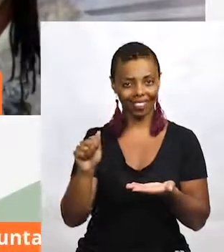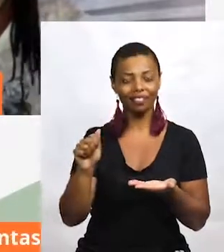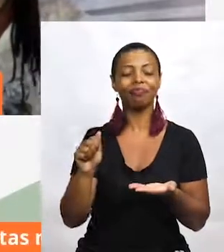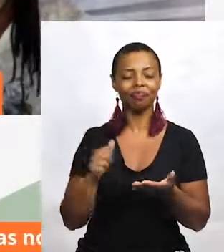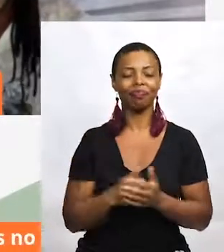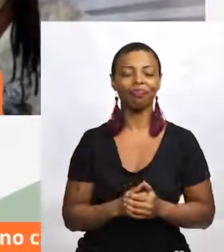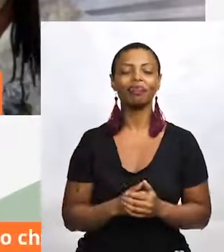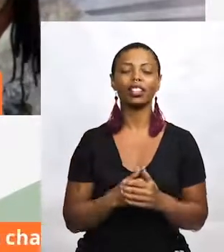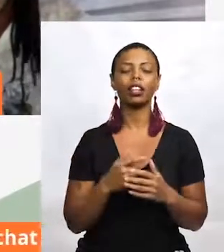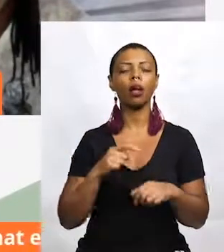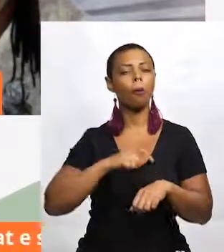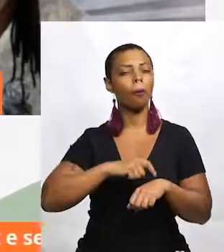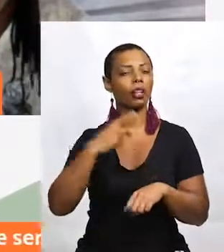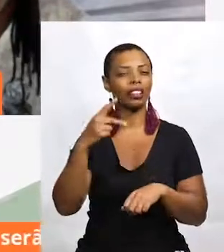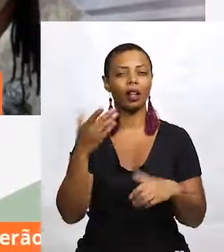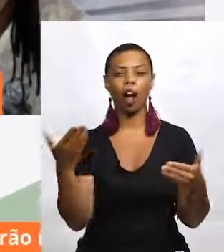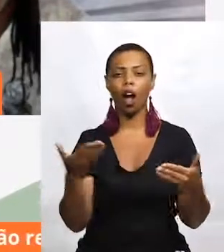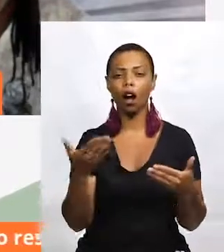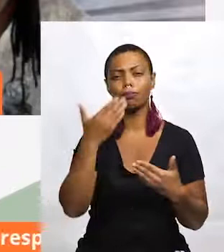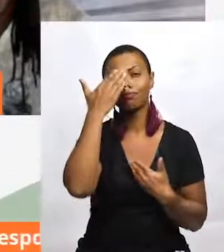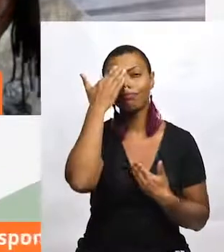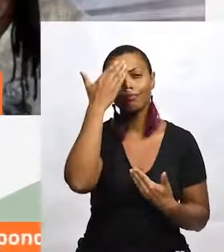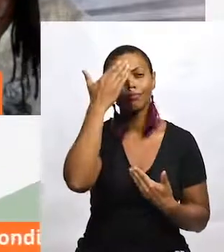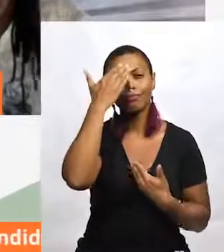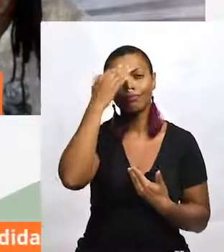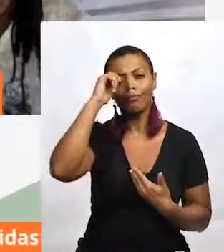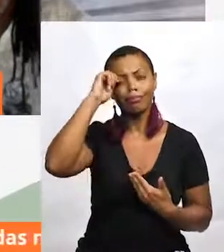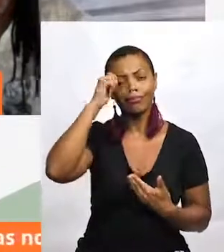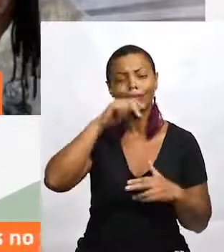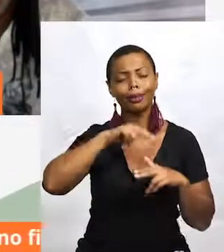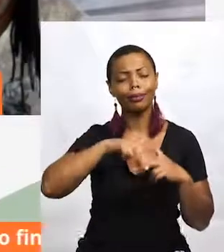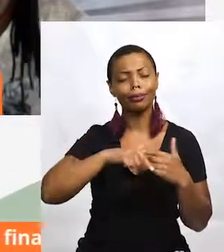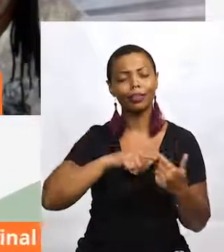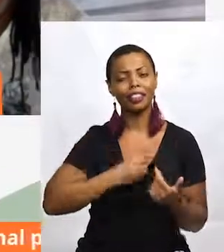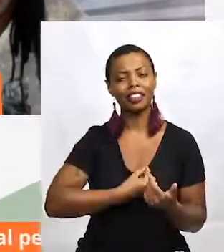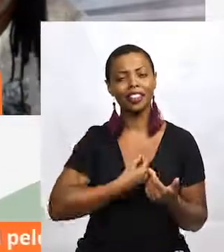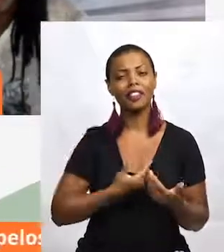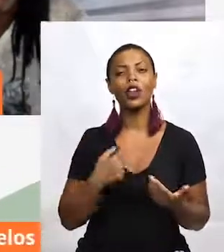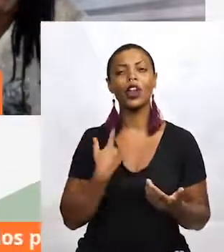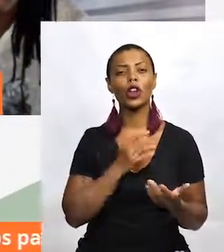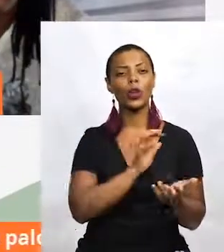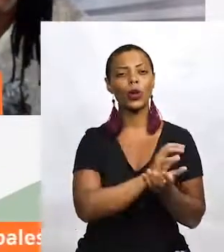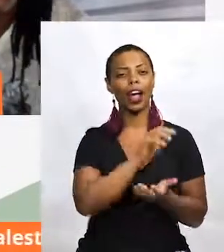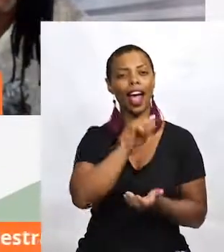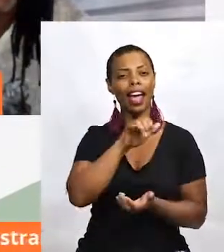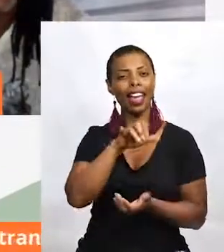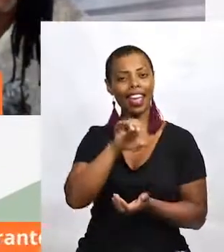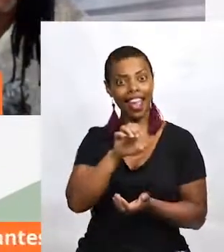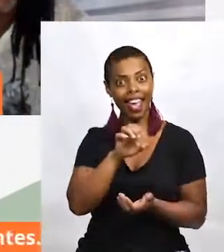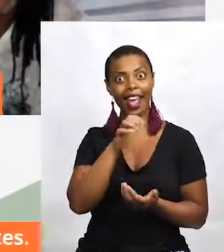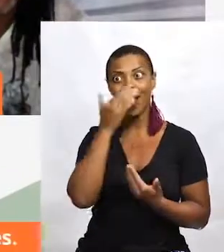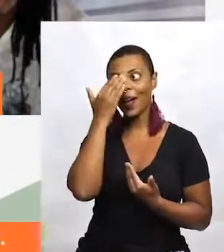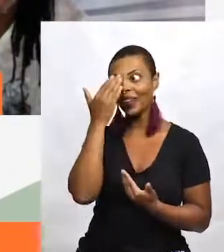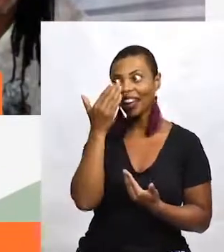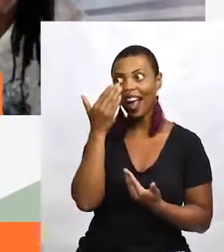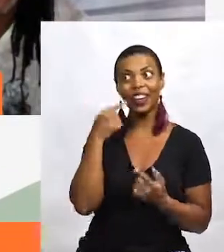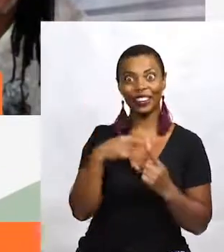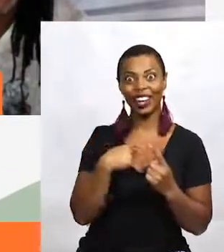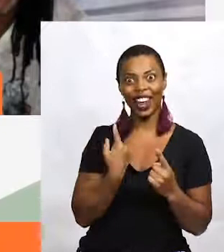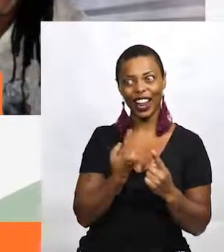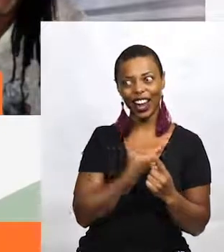Gratidão, pretidão por você estar aqui hoje conosco. O Coletivo Nucleaê agradece demais, até porque nós somos vizinhos, né?